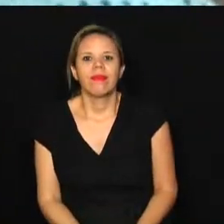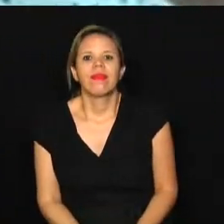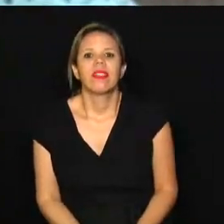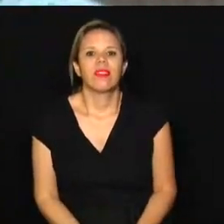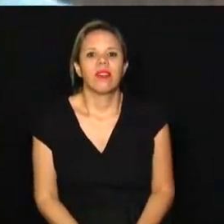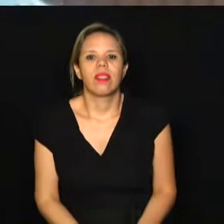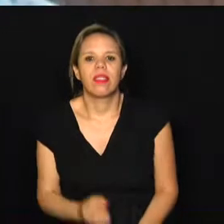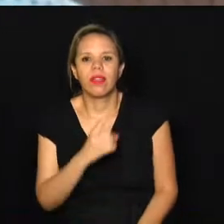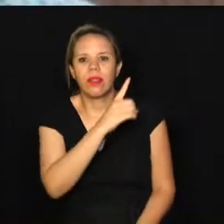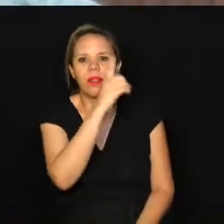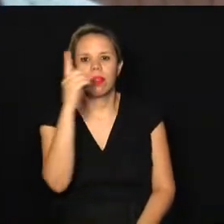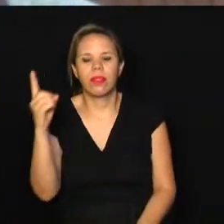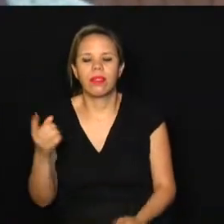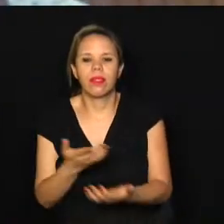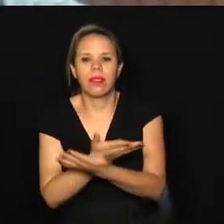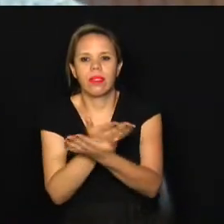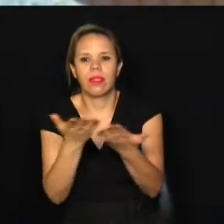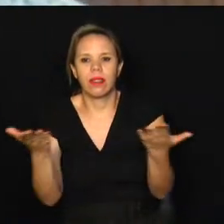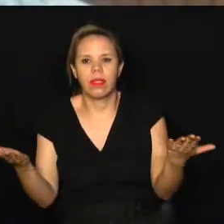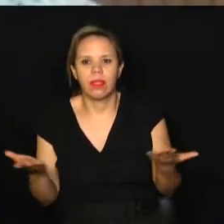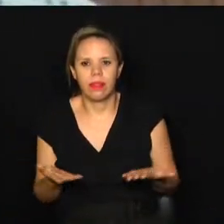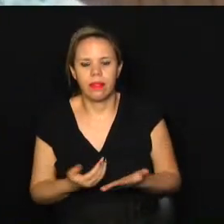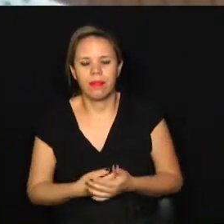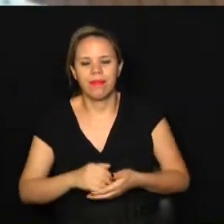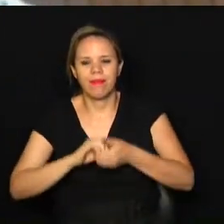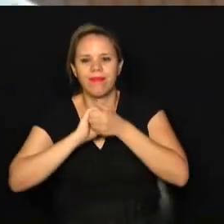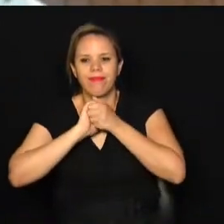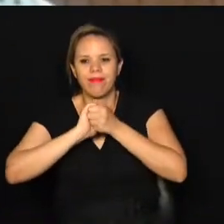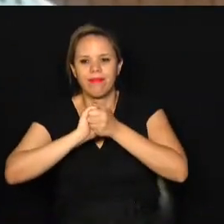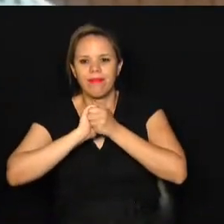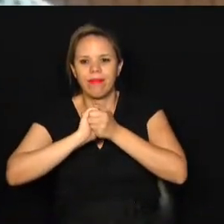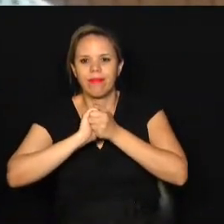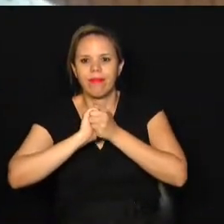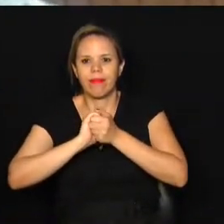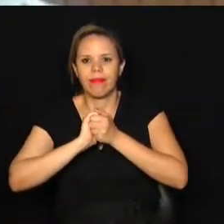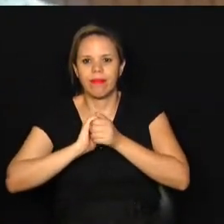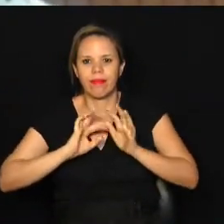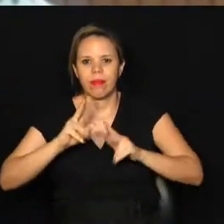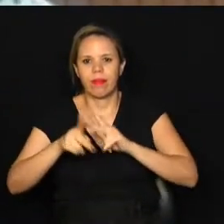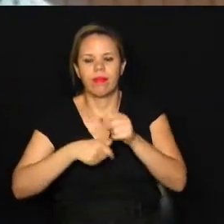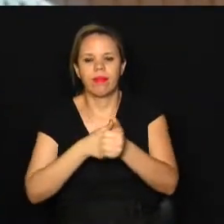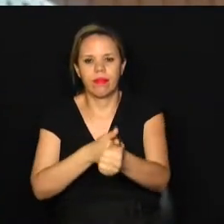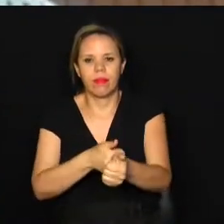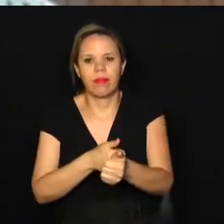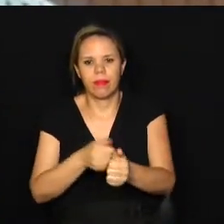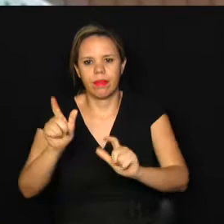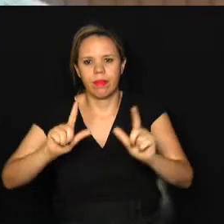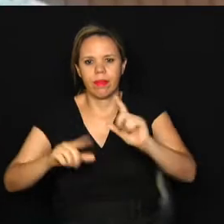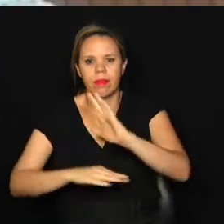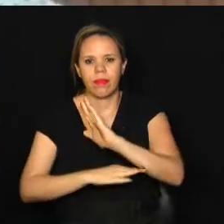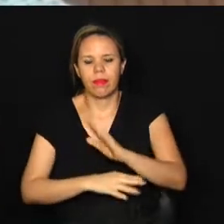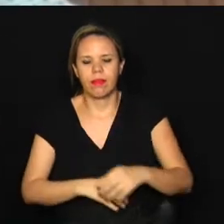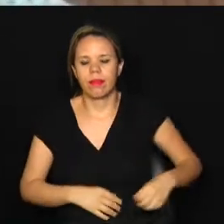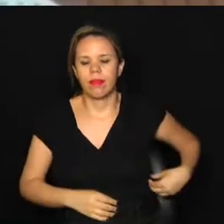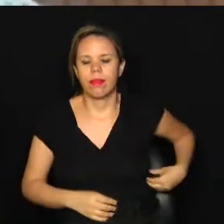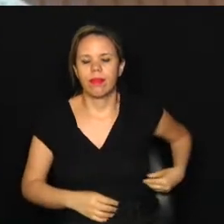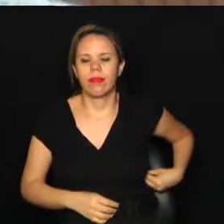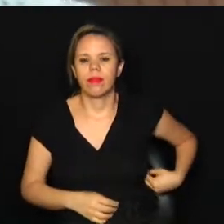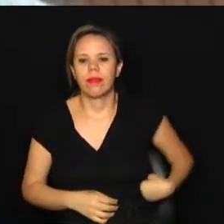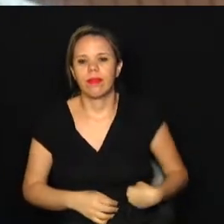Bom dia a todos. Quero aqui cumprimentar a todos que nos acompanham pela TV Câmara.